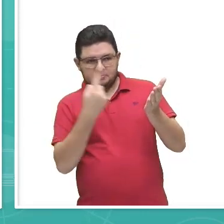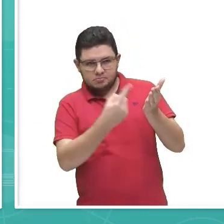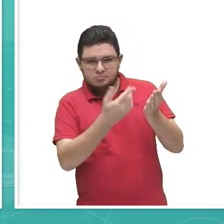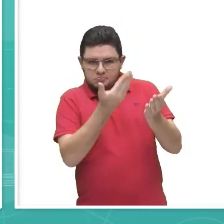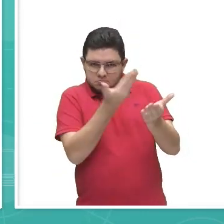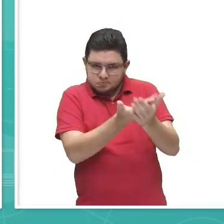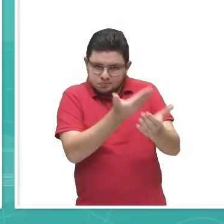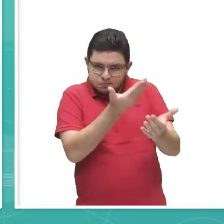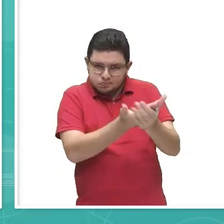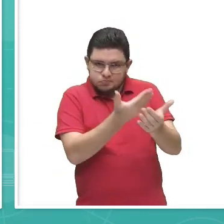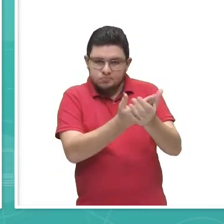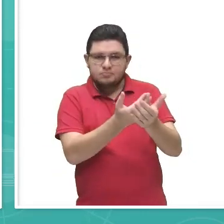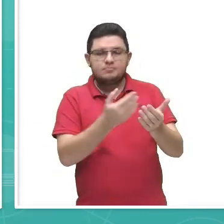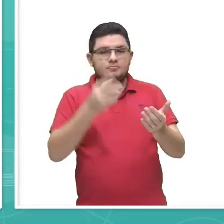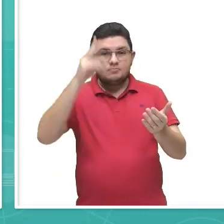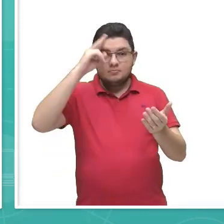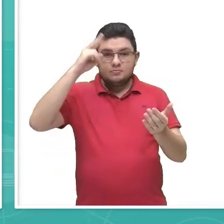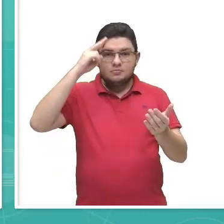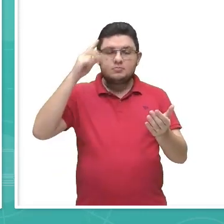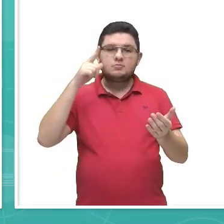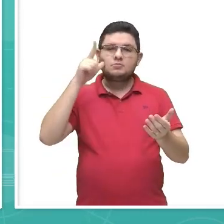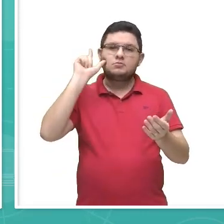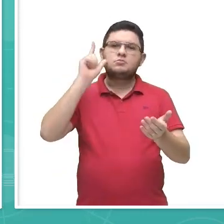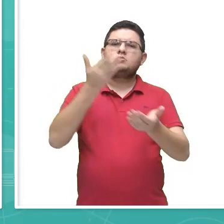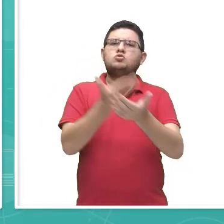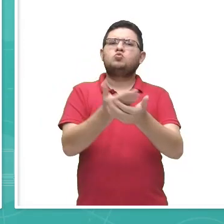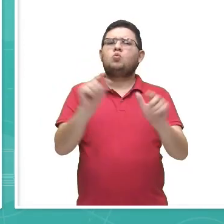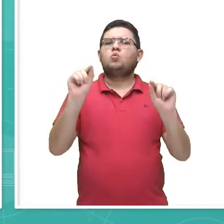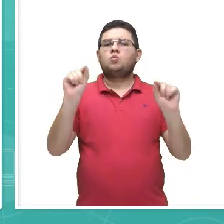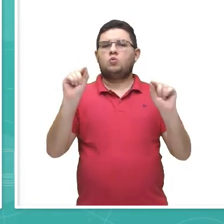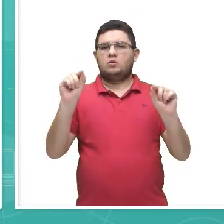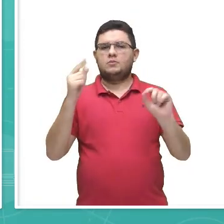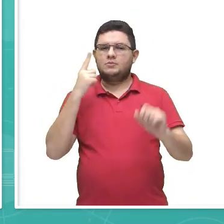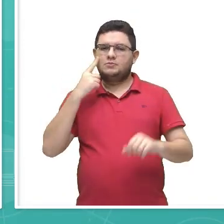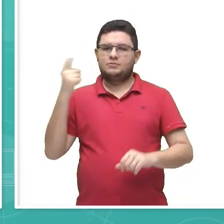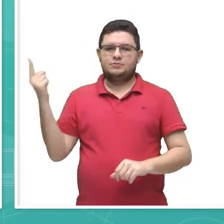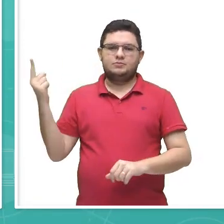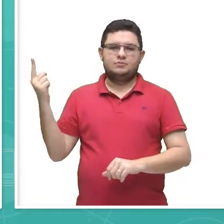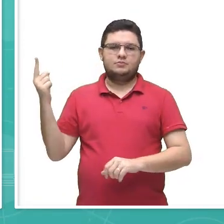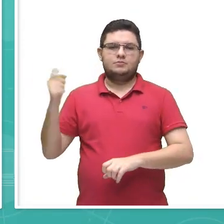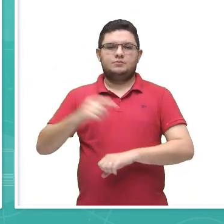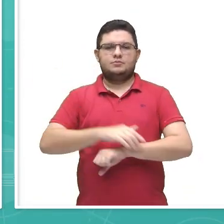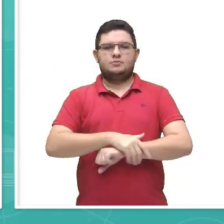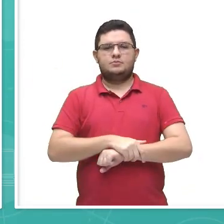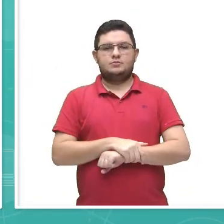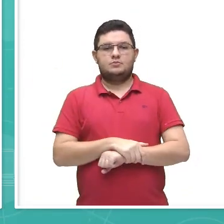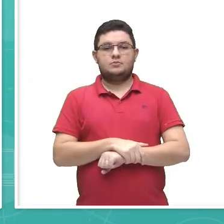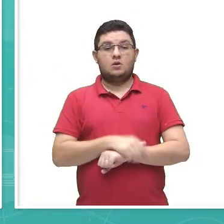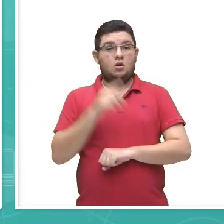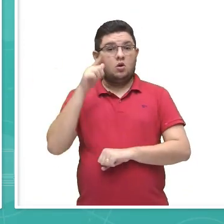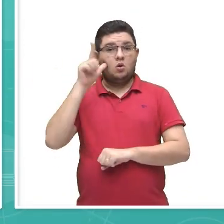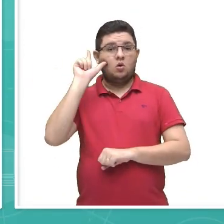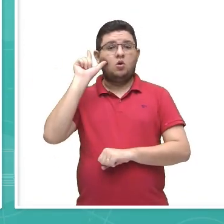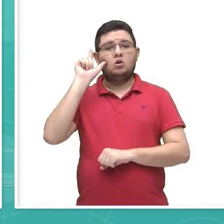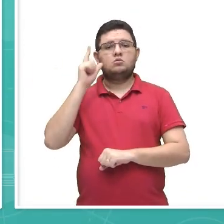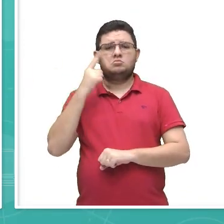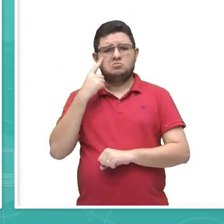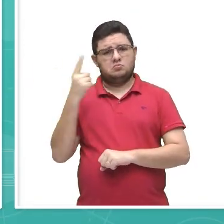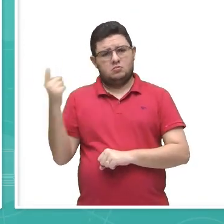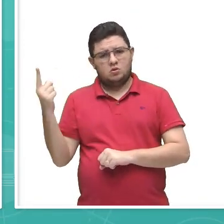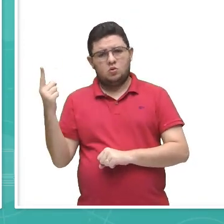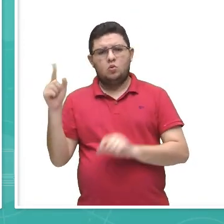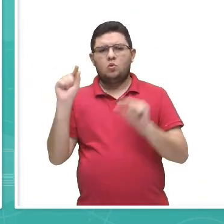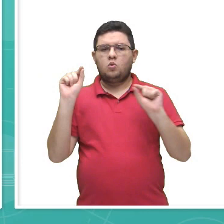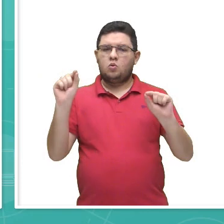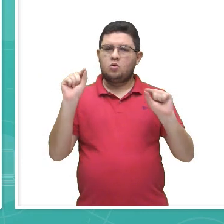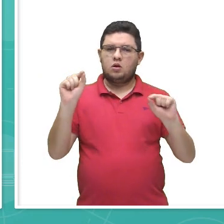um pouquinho do assunto que nós vimos anteriormente. Então, olha só, o que nós vimos na aula anterior foi daily